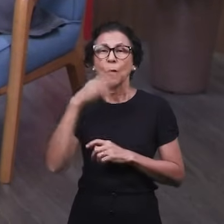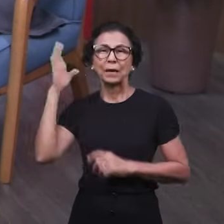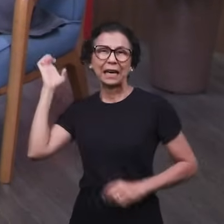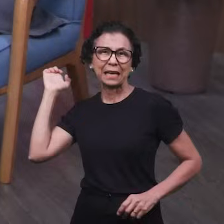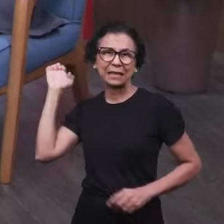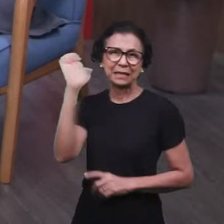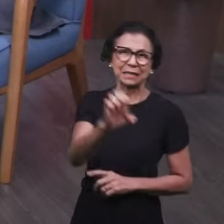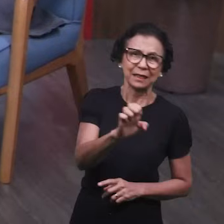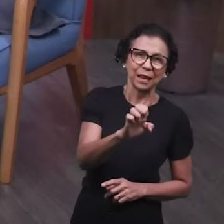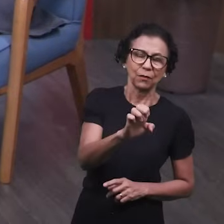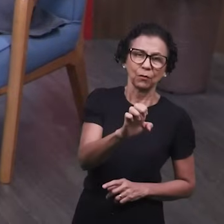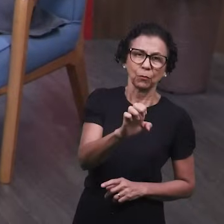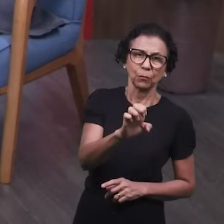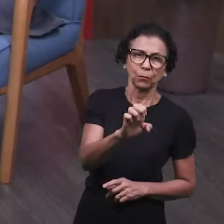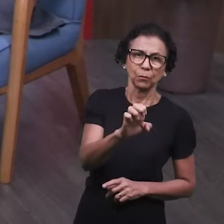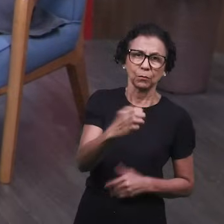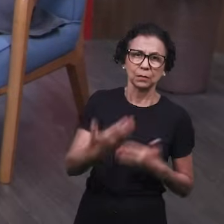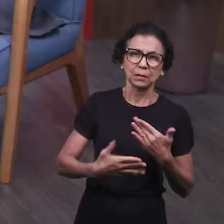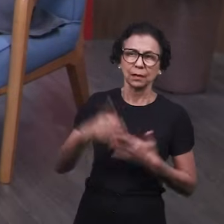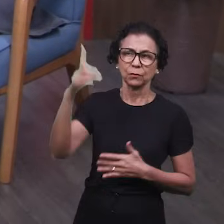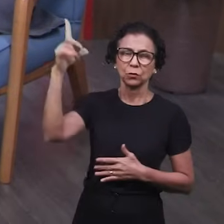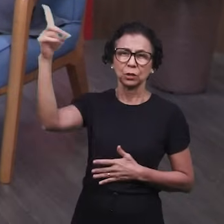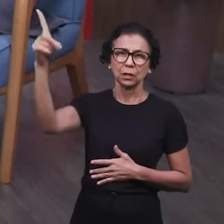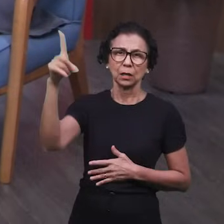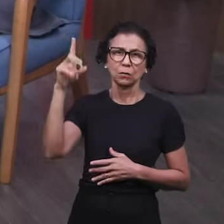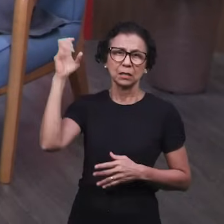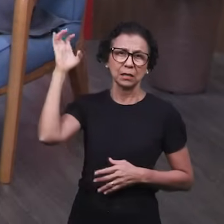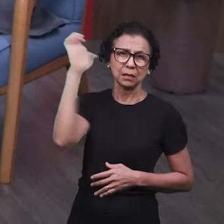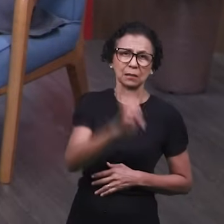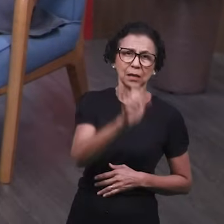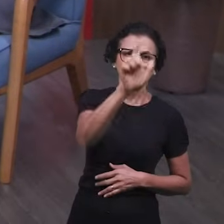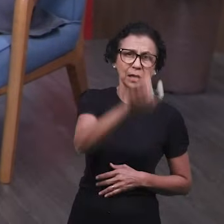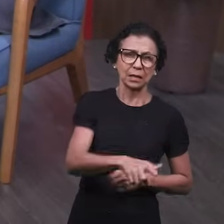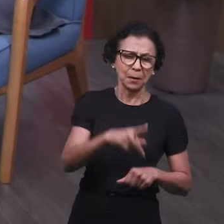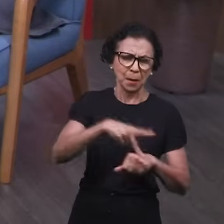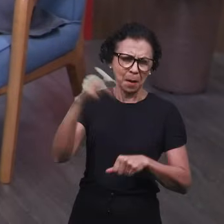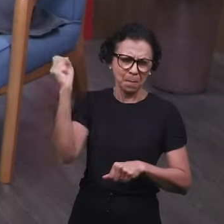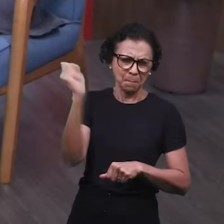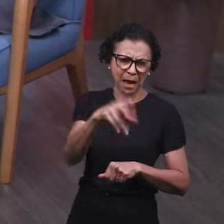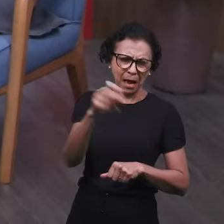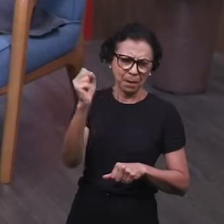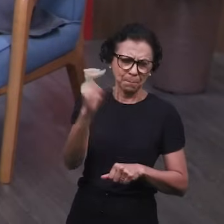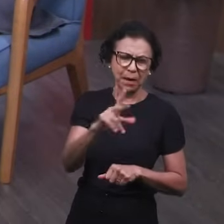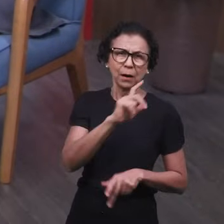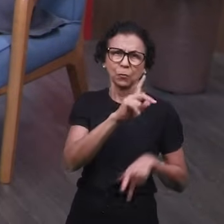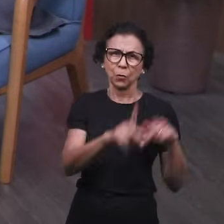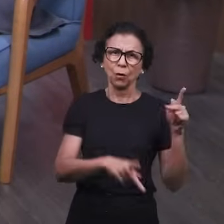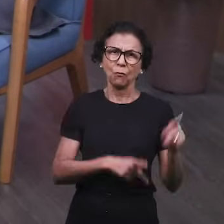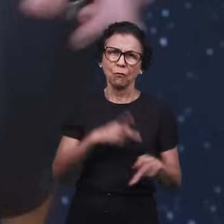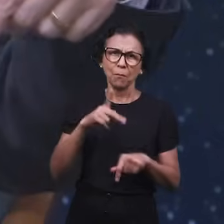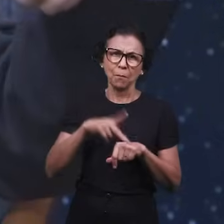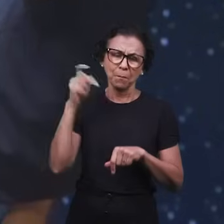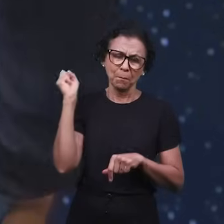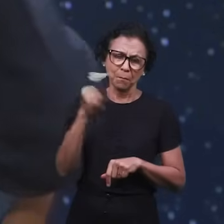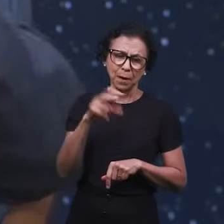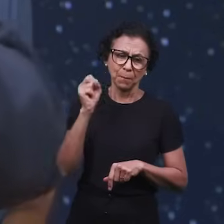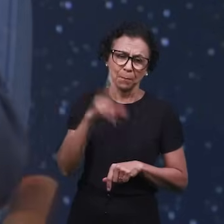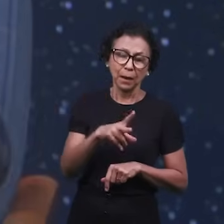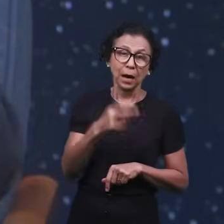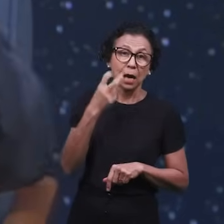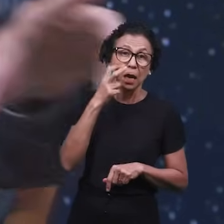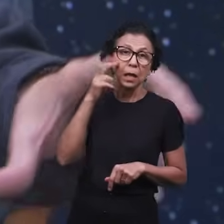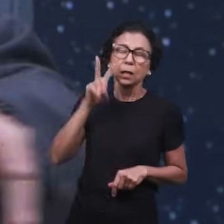está cheio do Espírito Santo consegue ver aquilo que é um mistério. Os que estavam